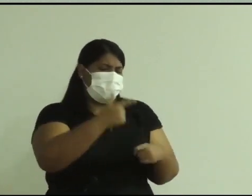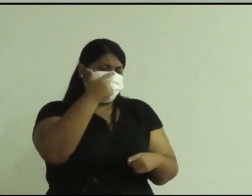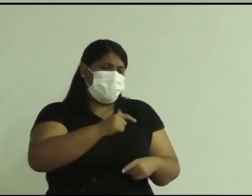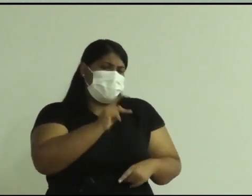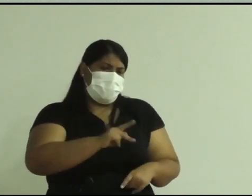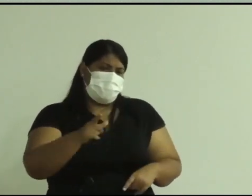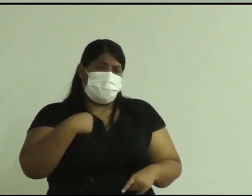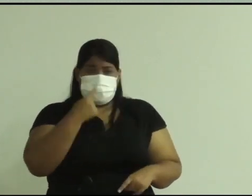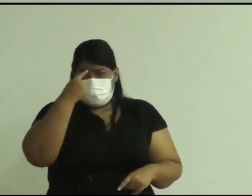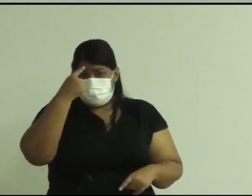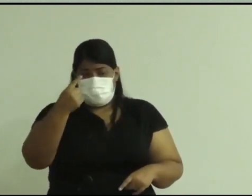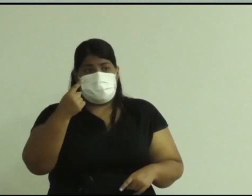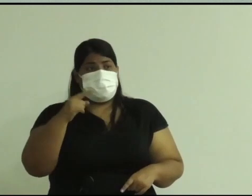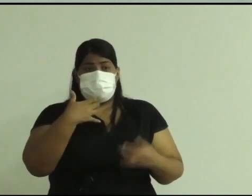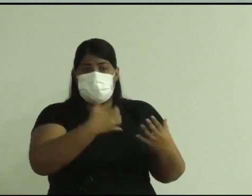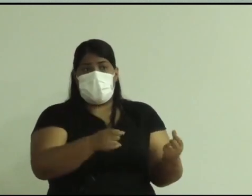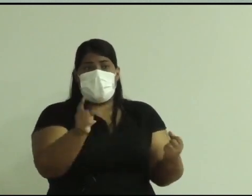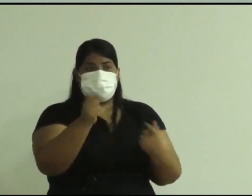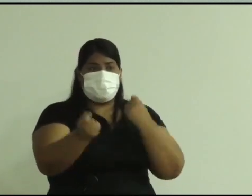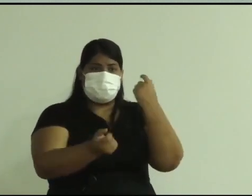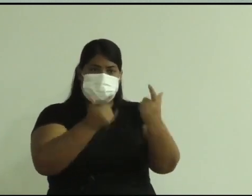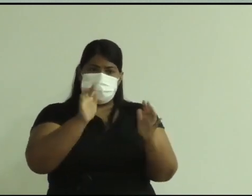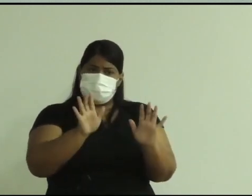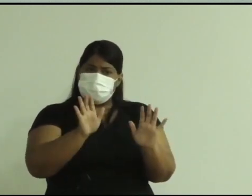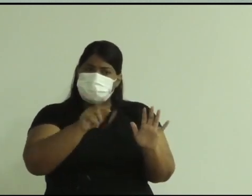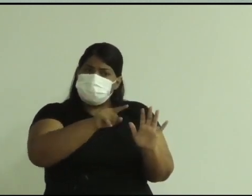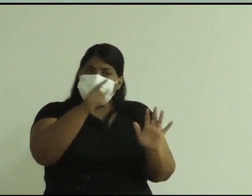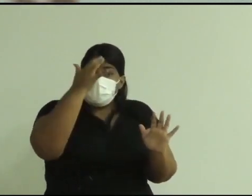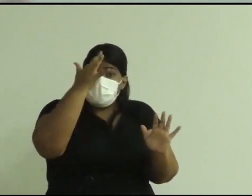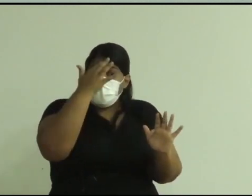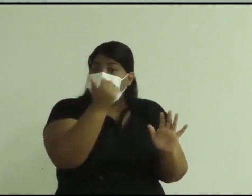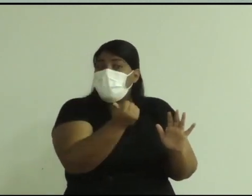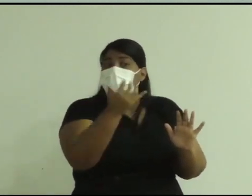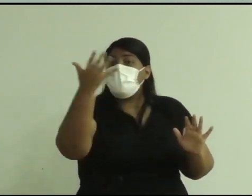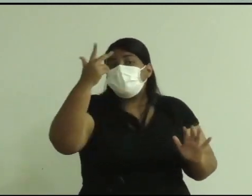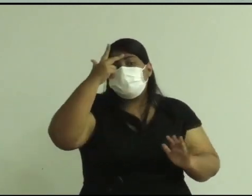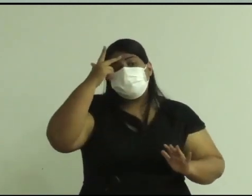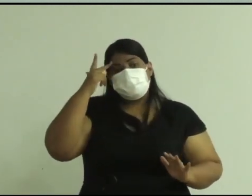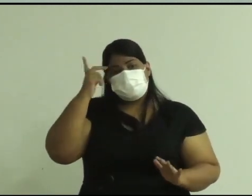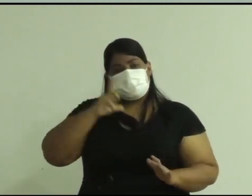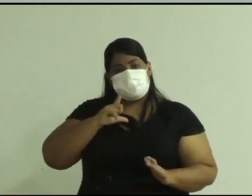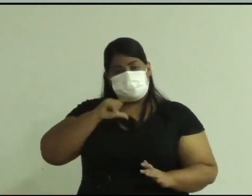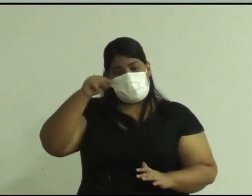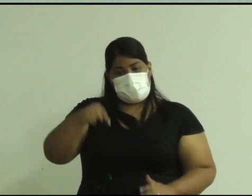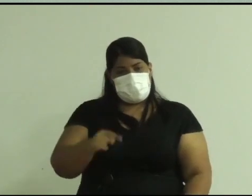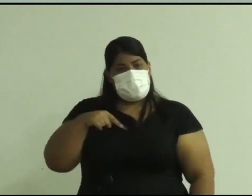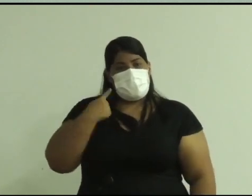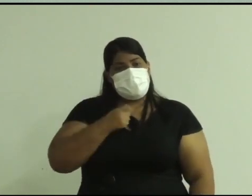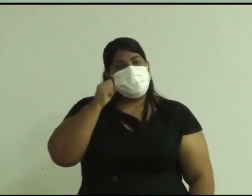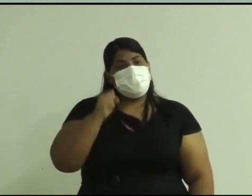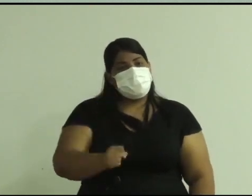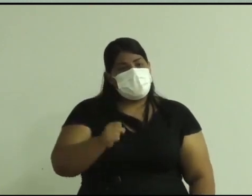gente pensa e se opõe. Gente, imagina a quantidade de pessoas que tem aqui que a gente pode estar